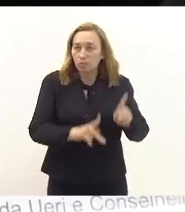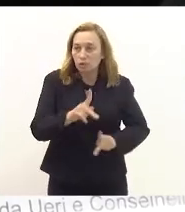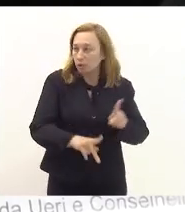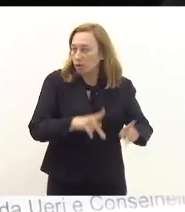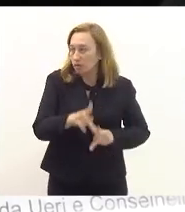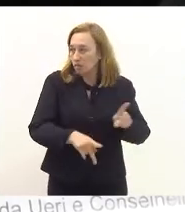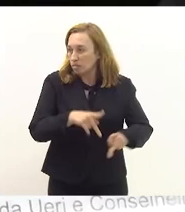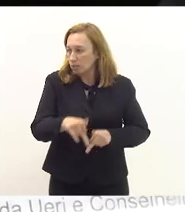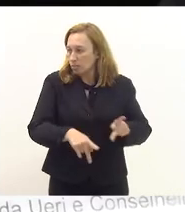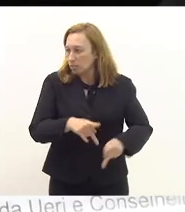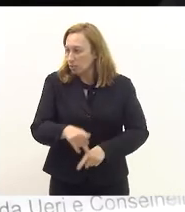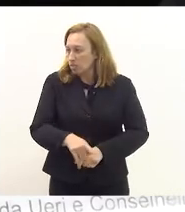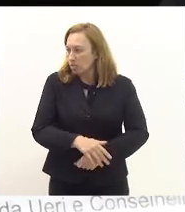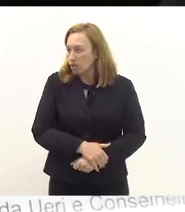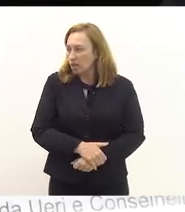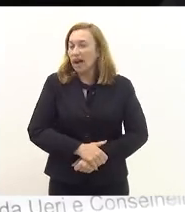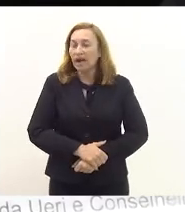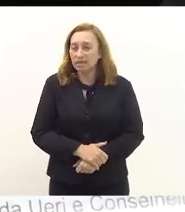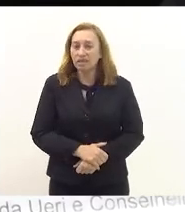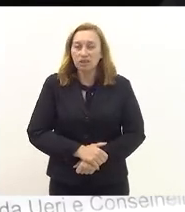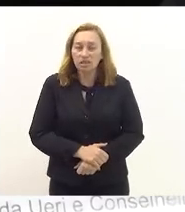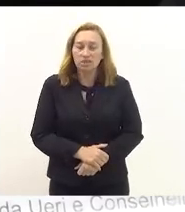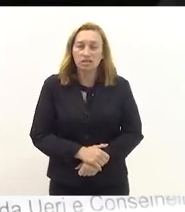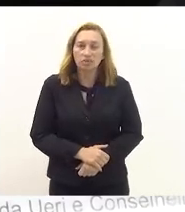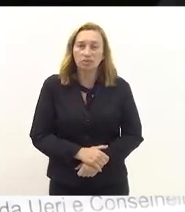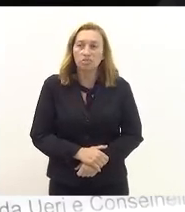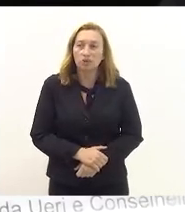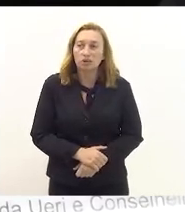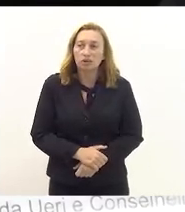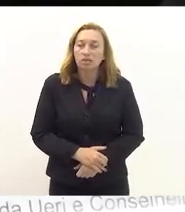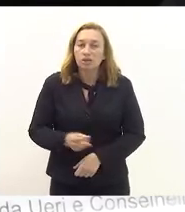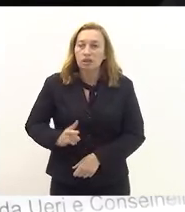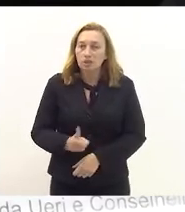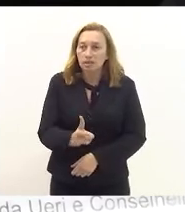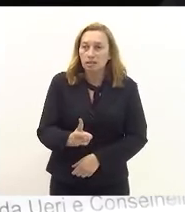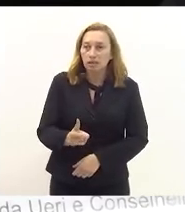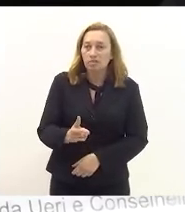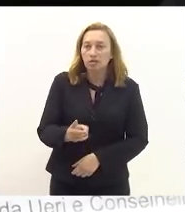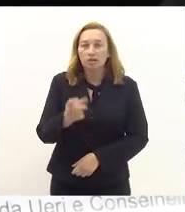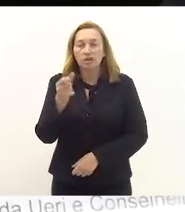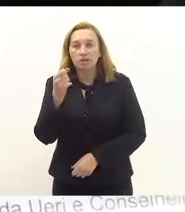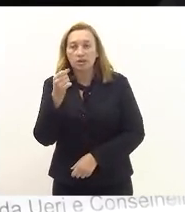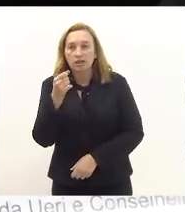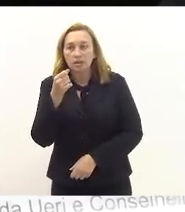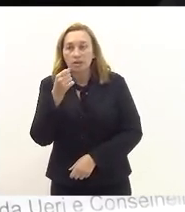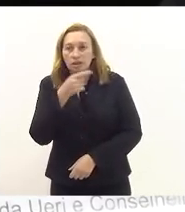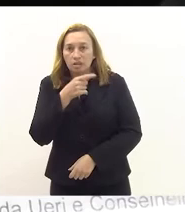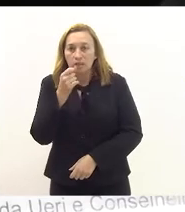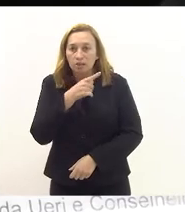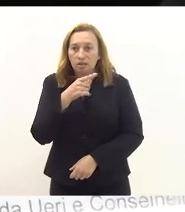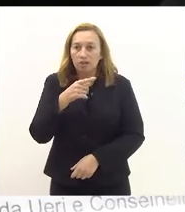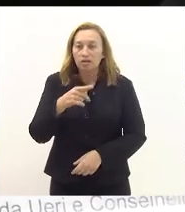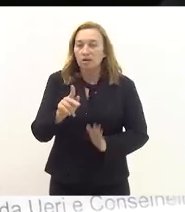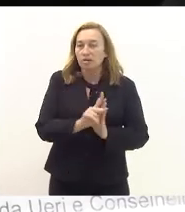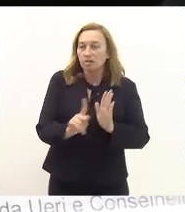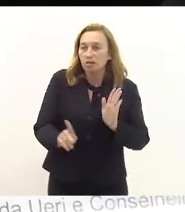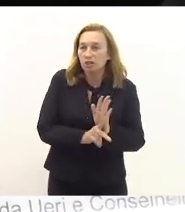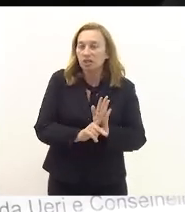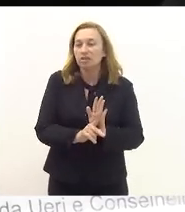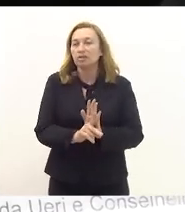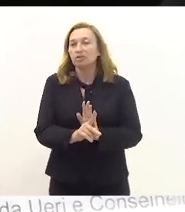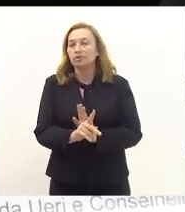perdas internacionais irrecuperáveis. Teve sempre em mente um projeto de nação digna,